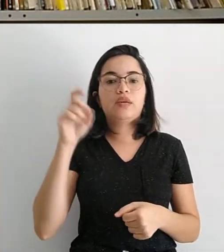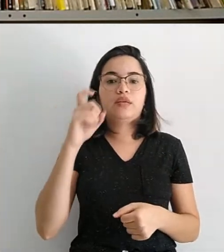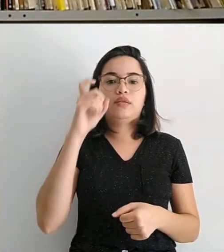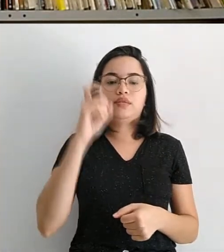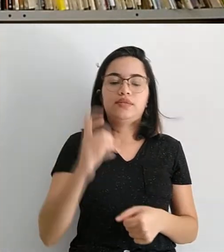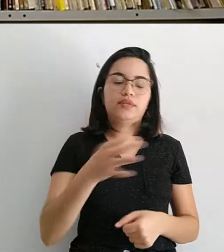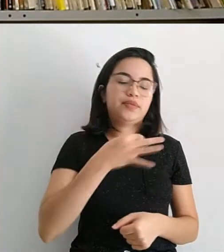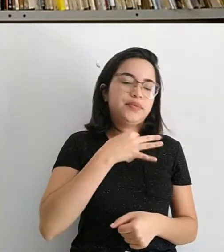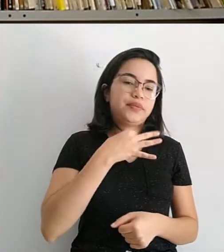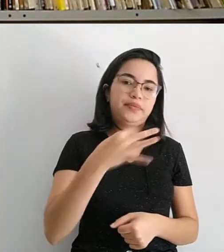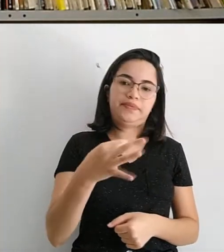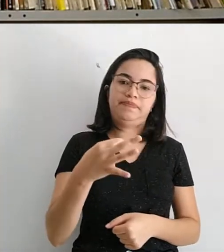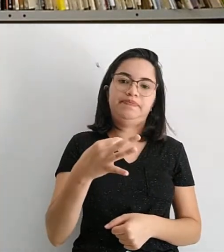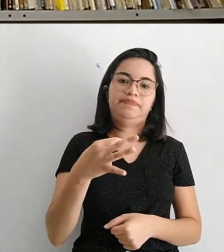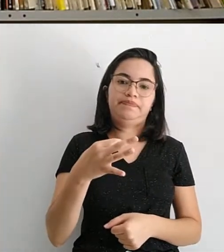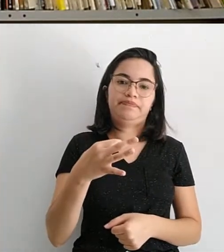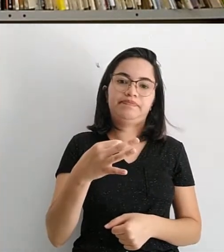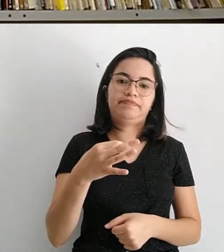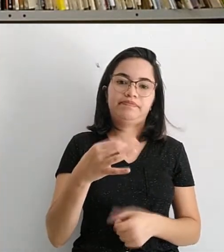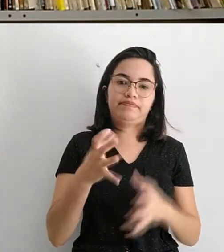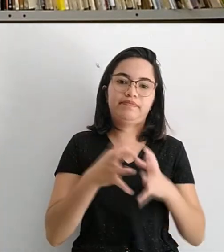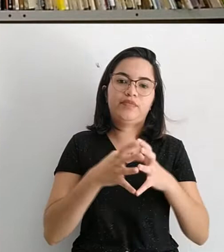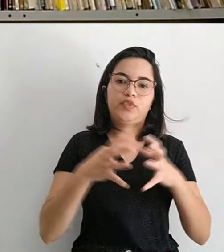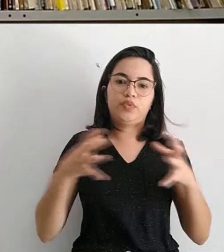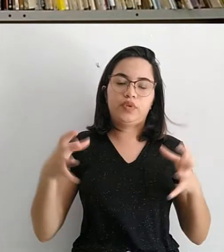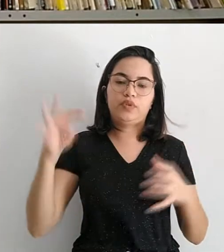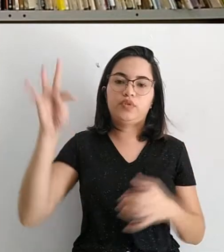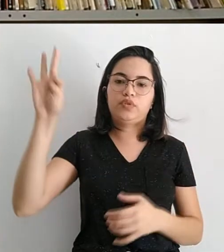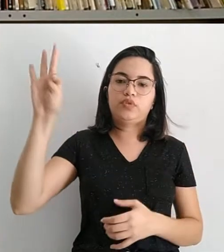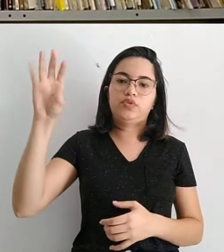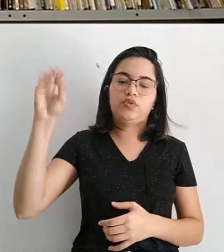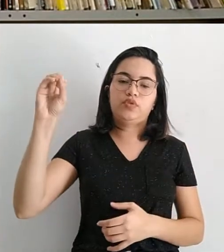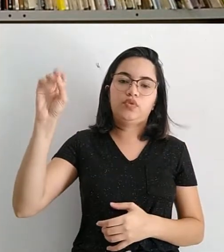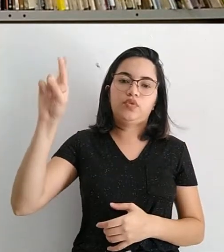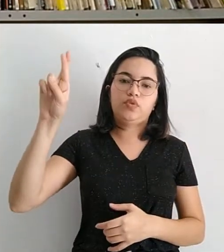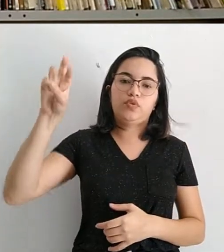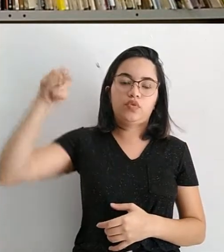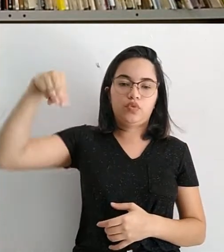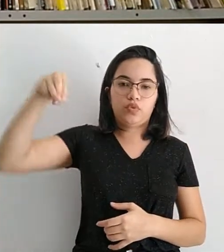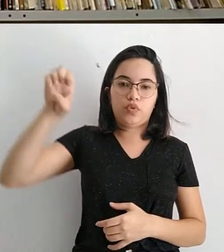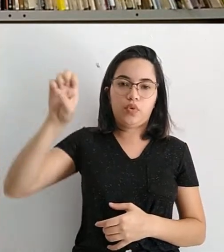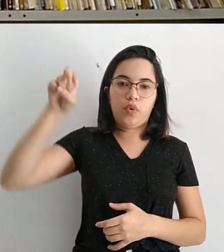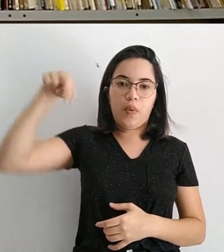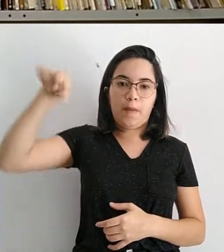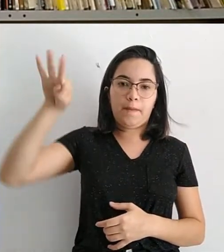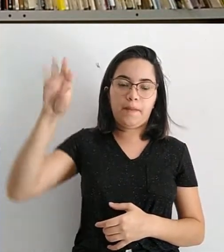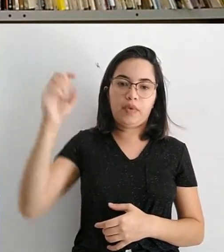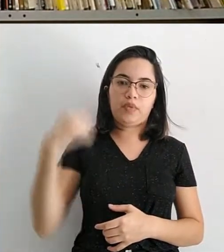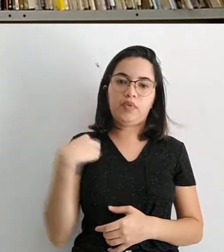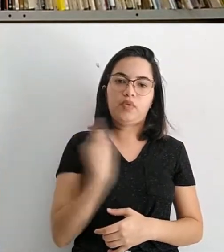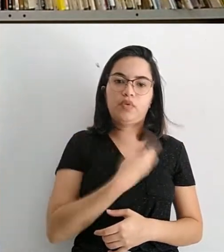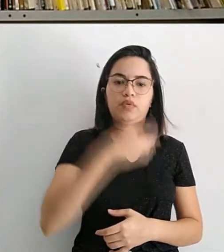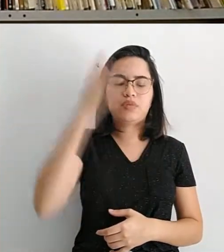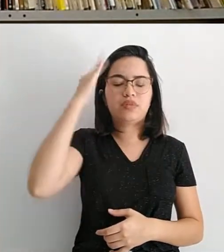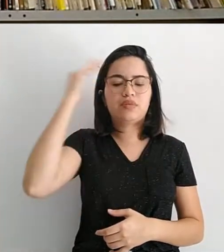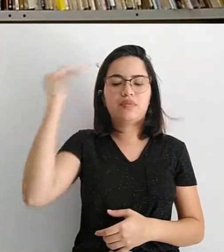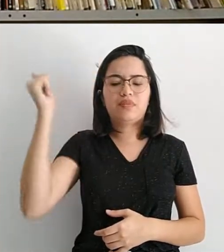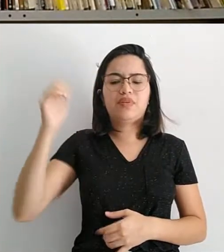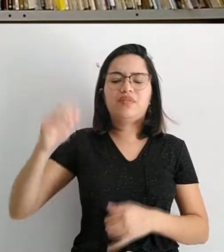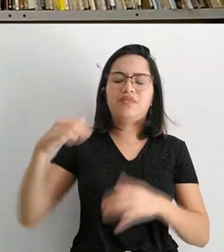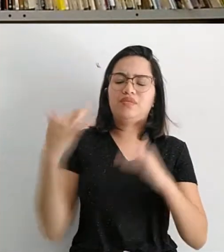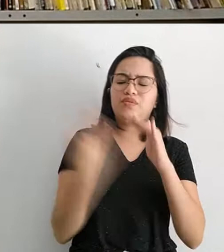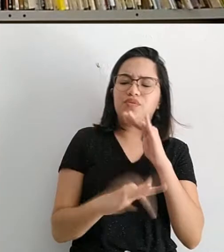um desastre e um grande tormento para nós. Saber dos